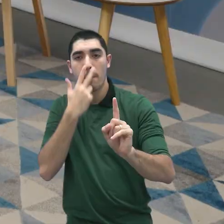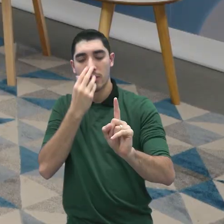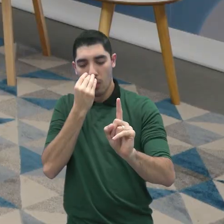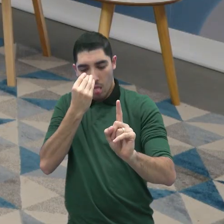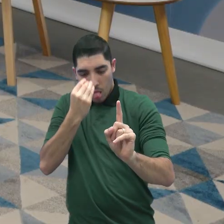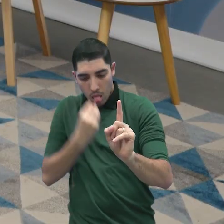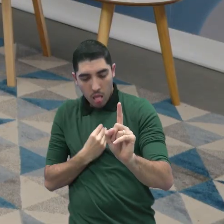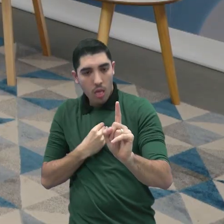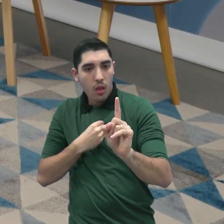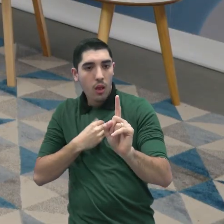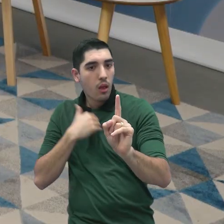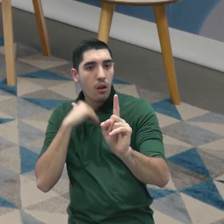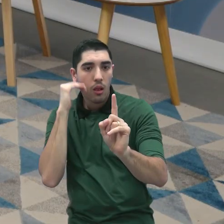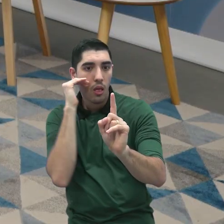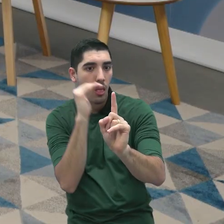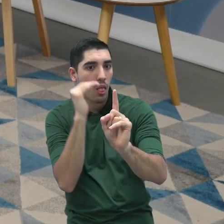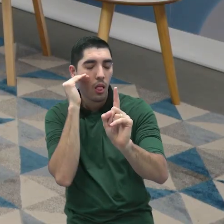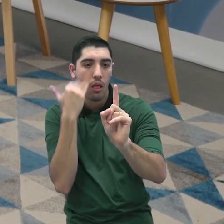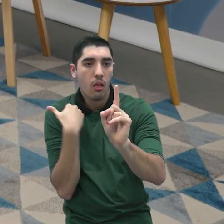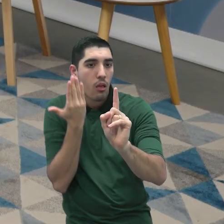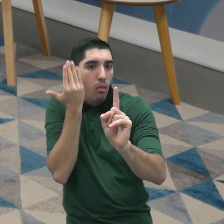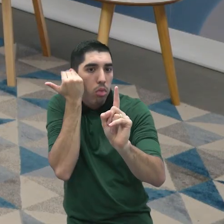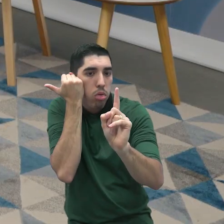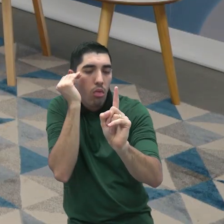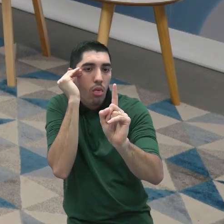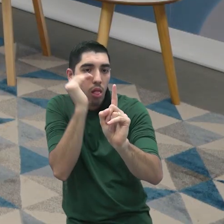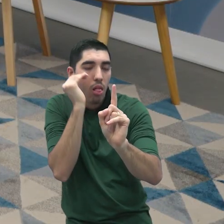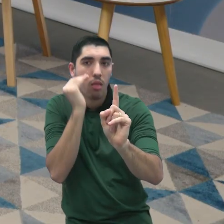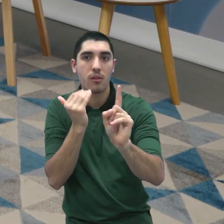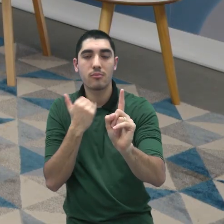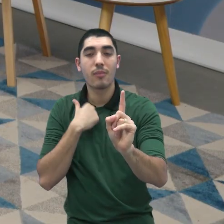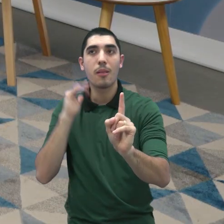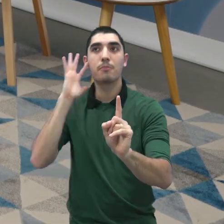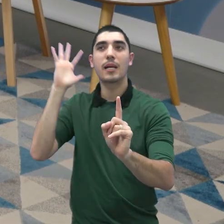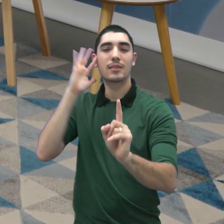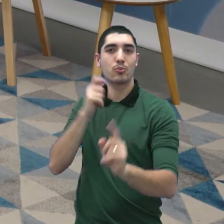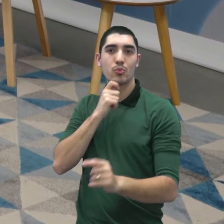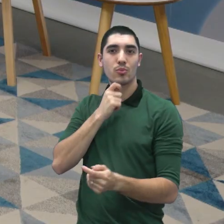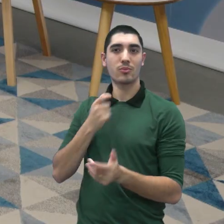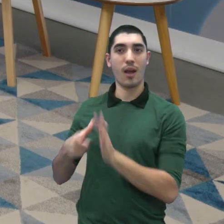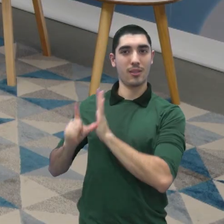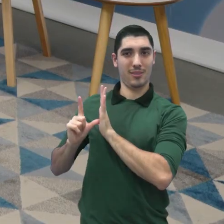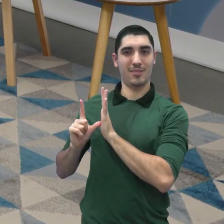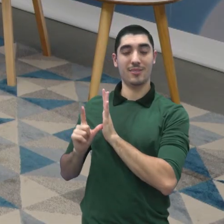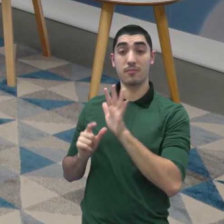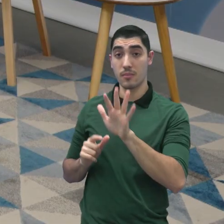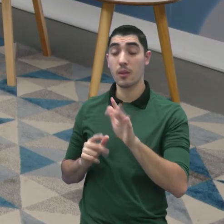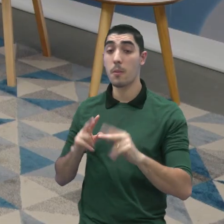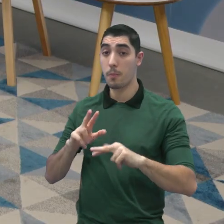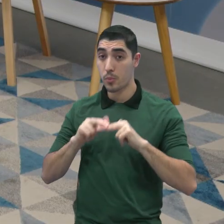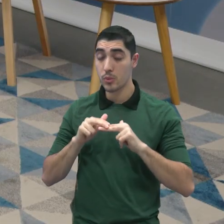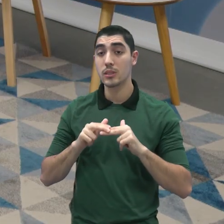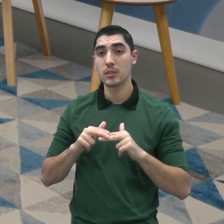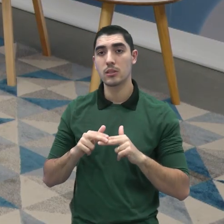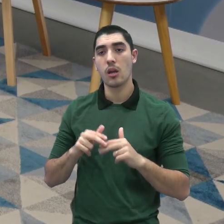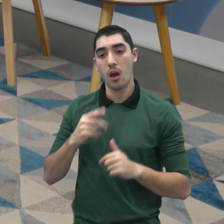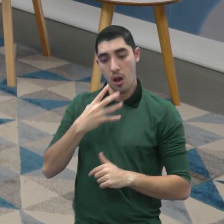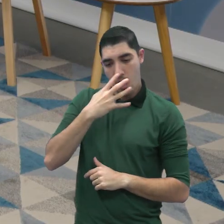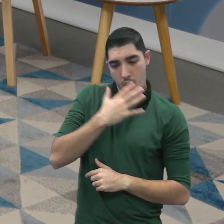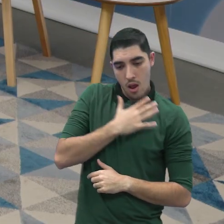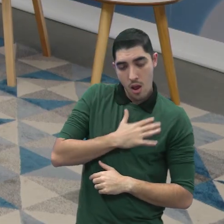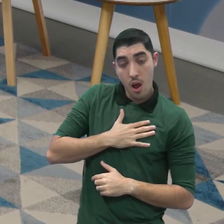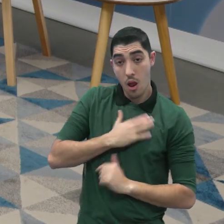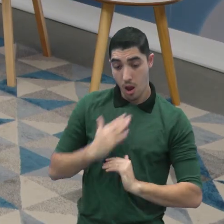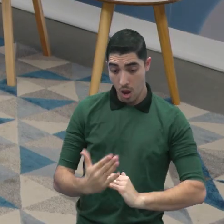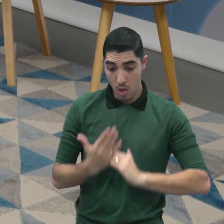Vai né? fazendo, não pensa, não reage. Então, é algo que impulsiona, a gente precisa dela, mas a gente também